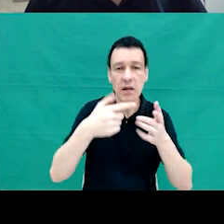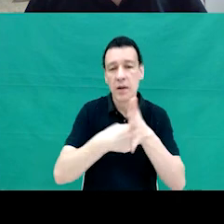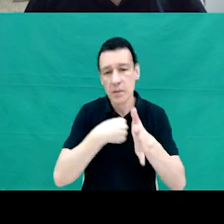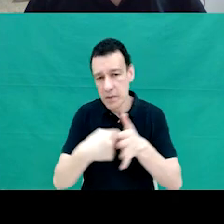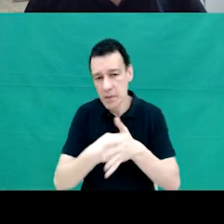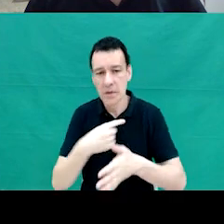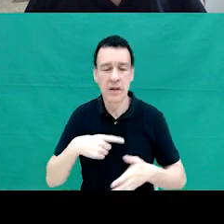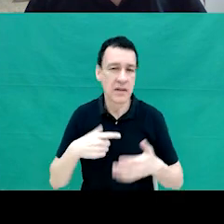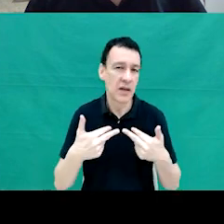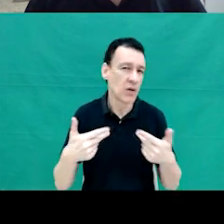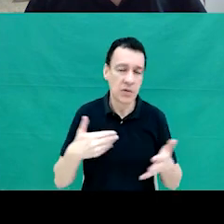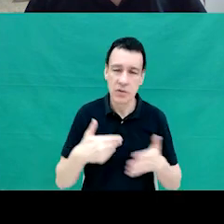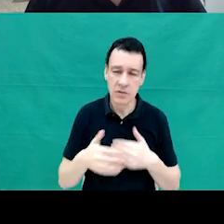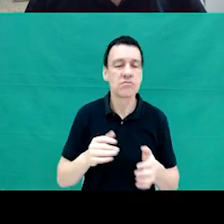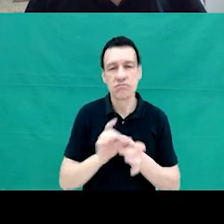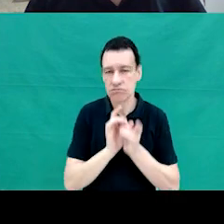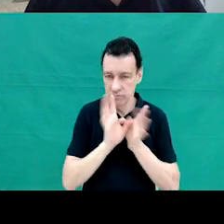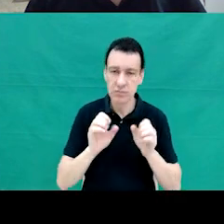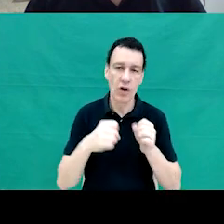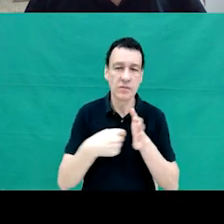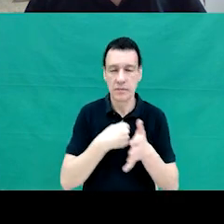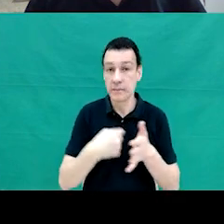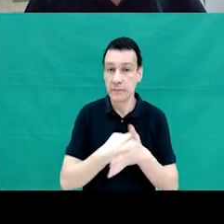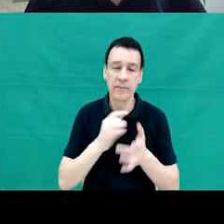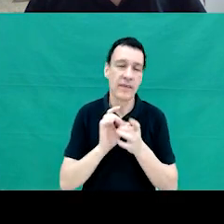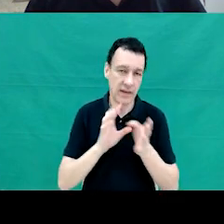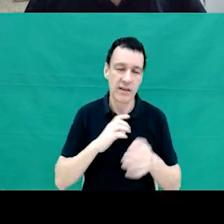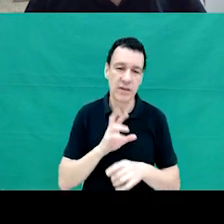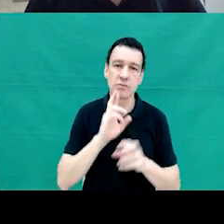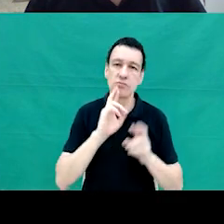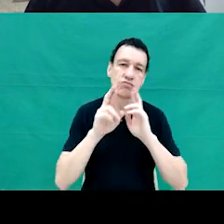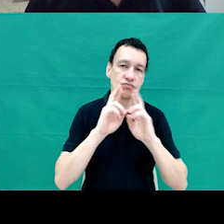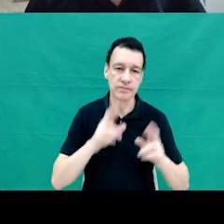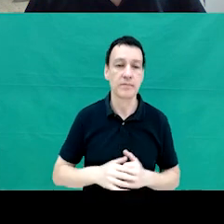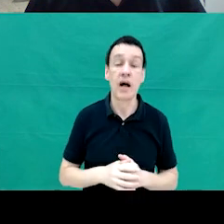no começo, né, você pode só apontar a câmera do seu celular para a tela, que